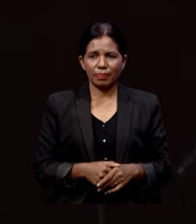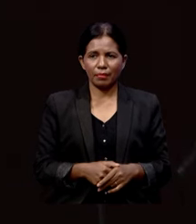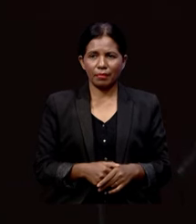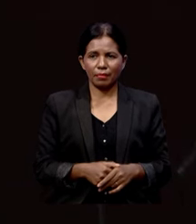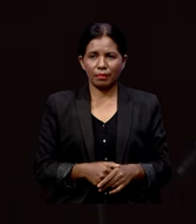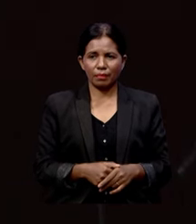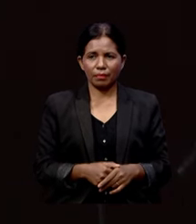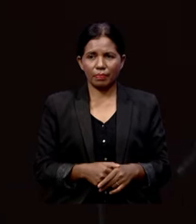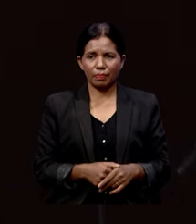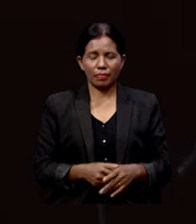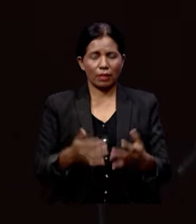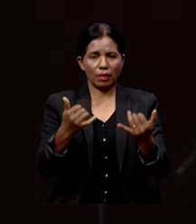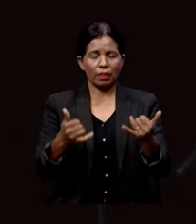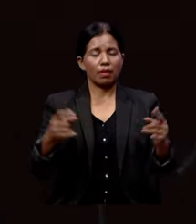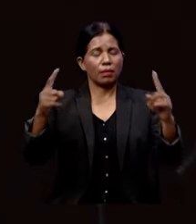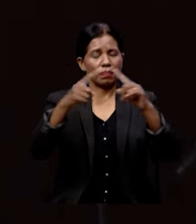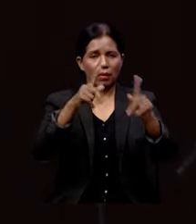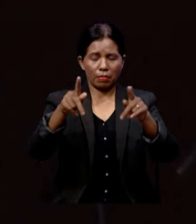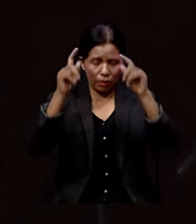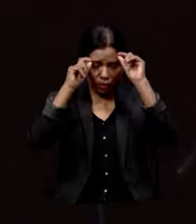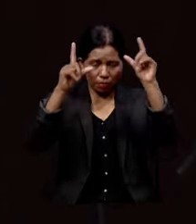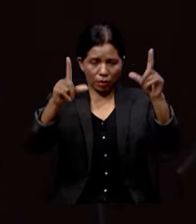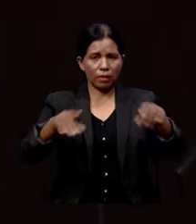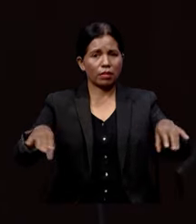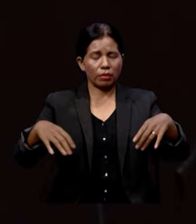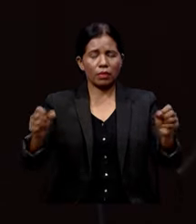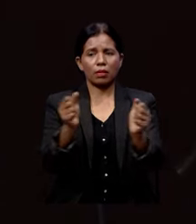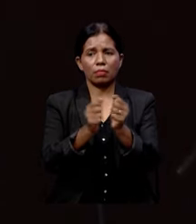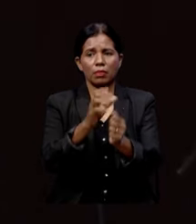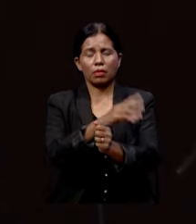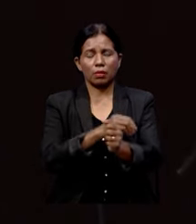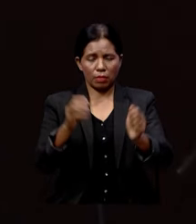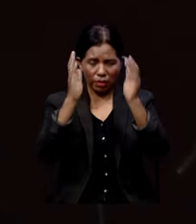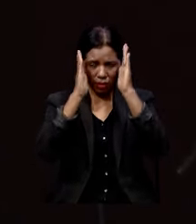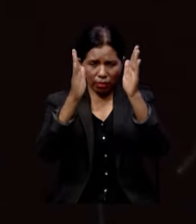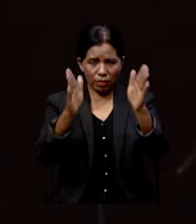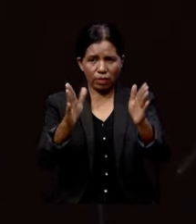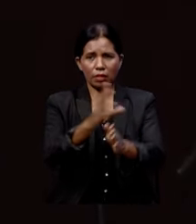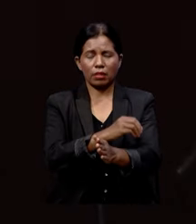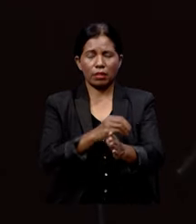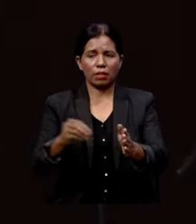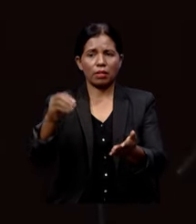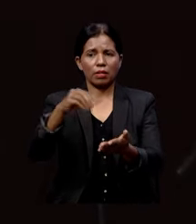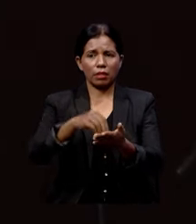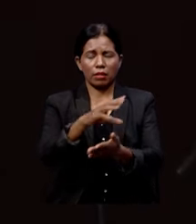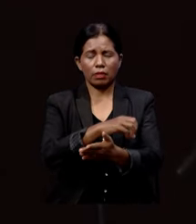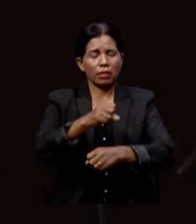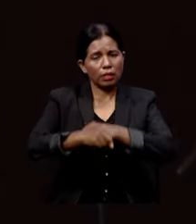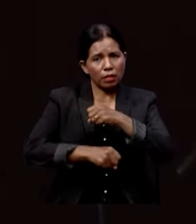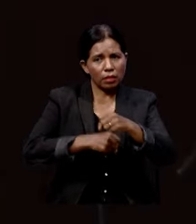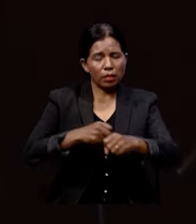Foram os timorenses que lutaram pela integridade da nação e que se sacrificaram